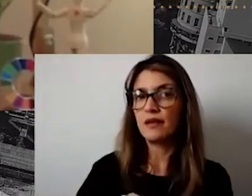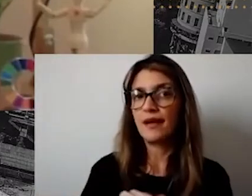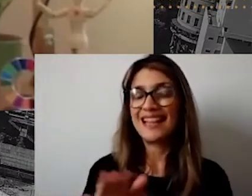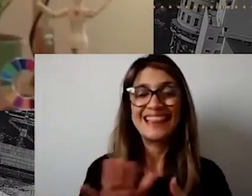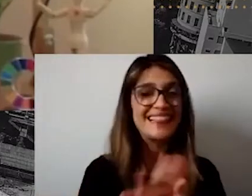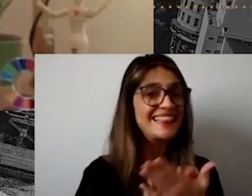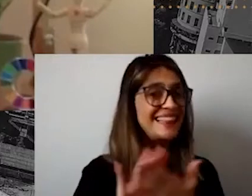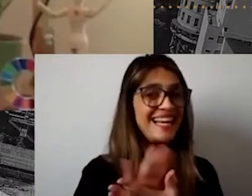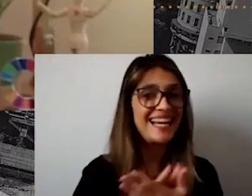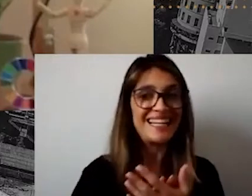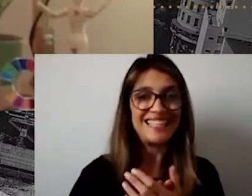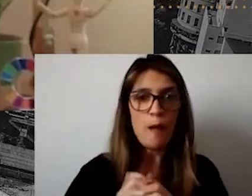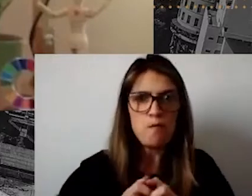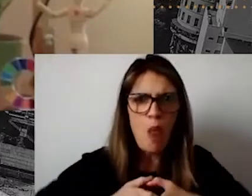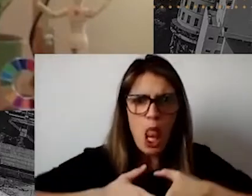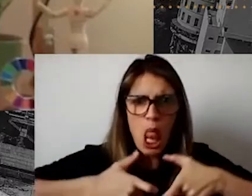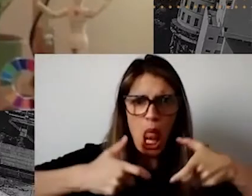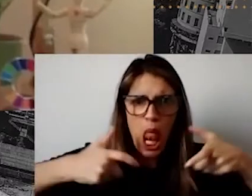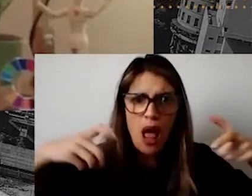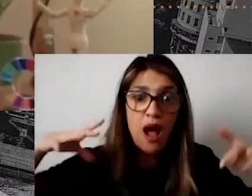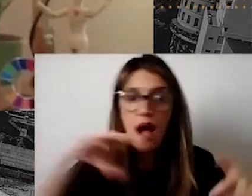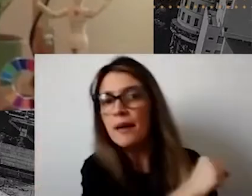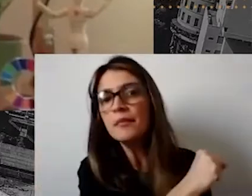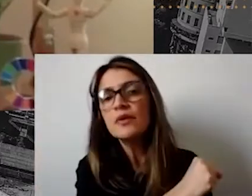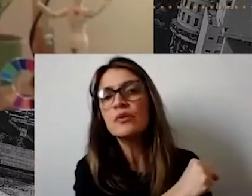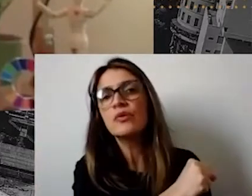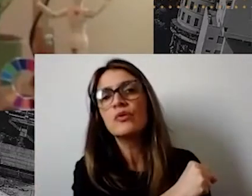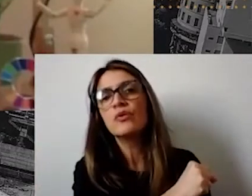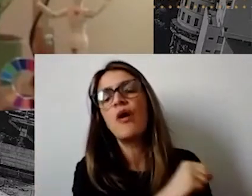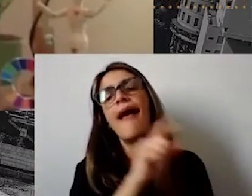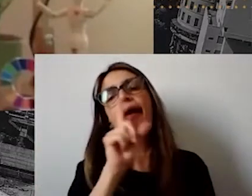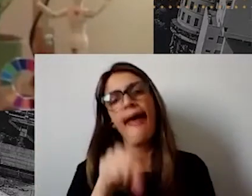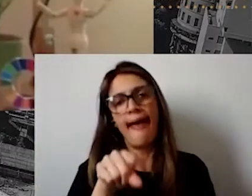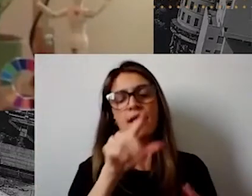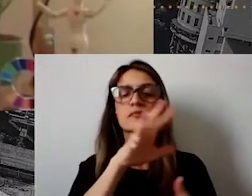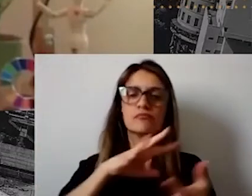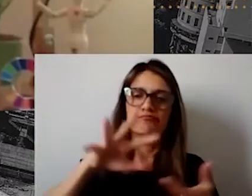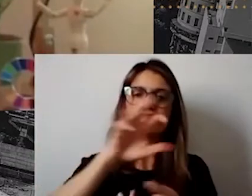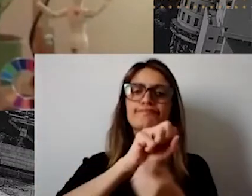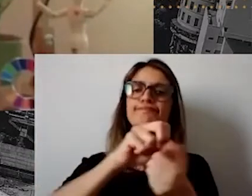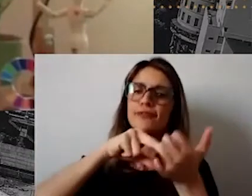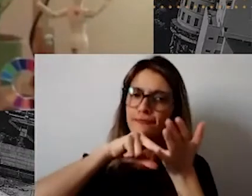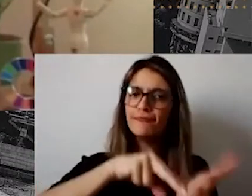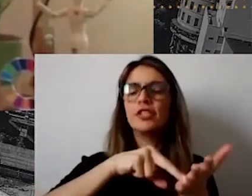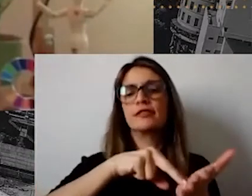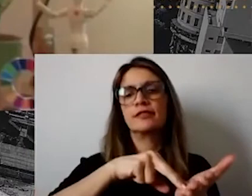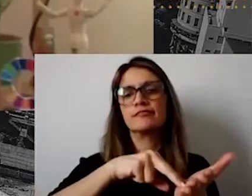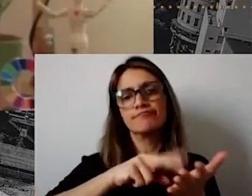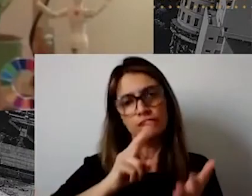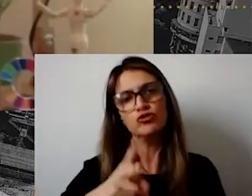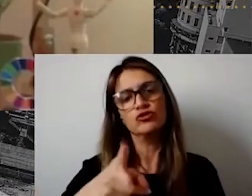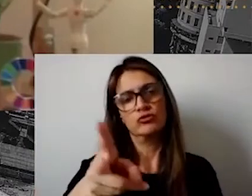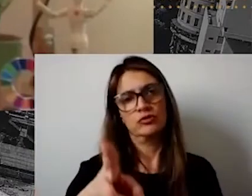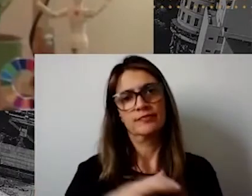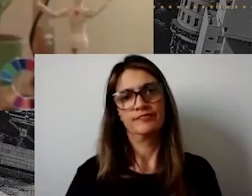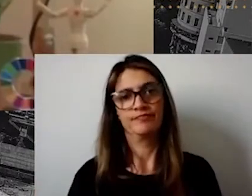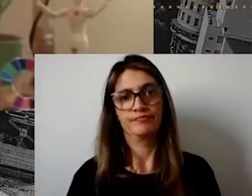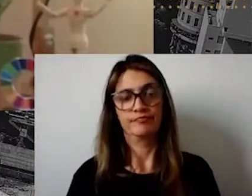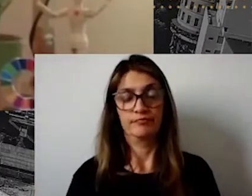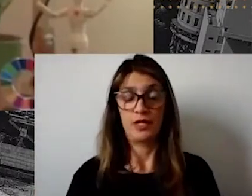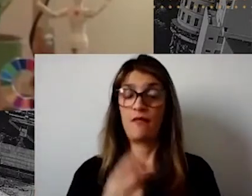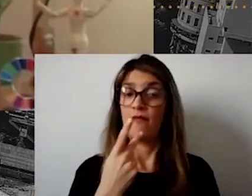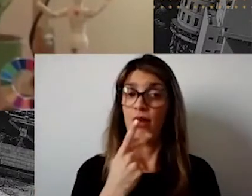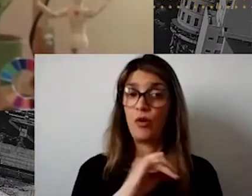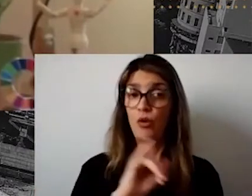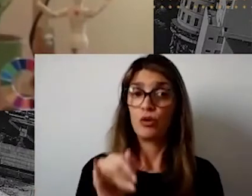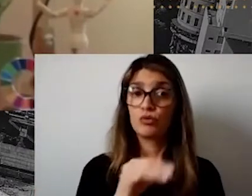cresce desenfreadamente pode ser sustentável. E também, como bem disse o João Trevisan,